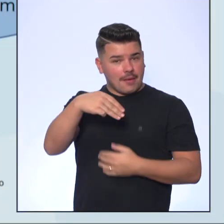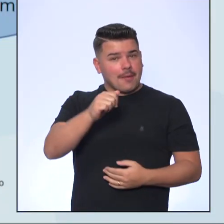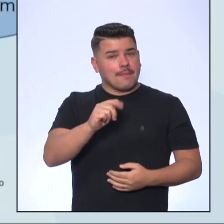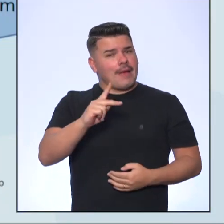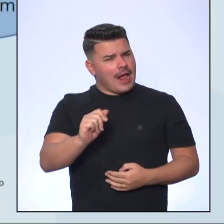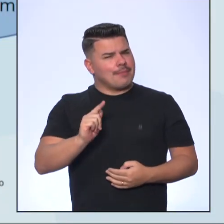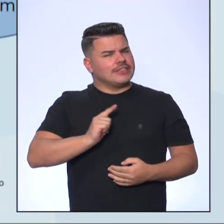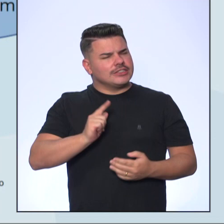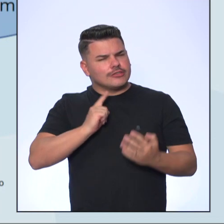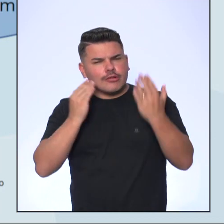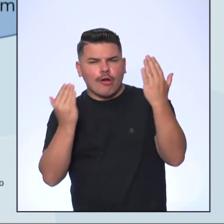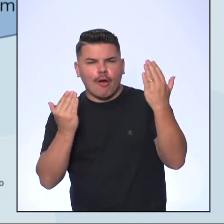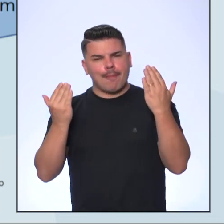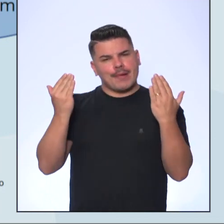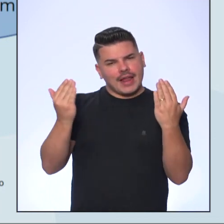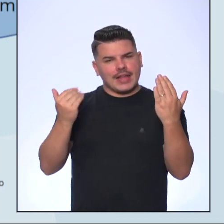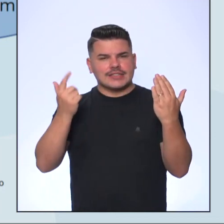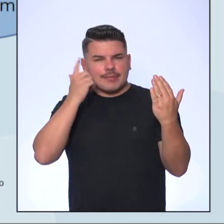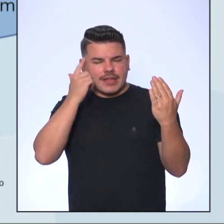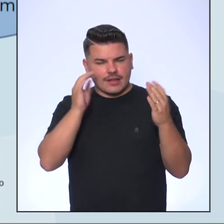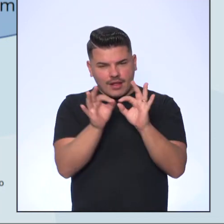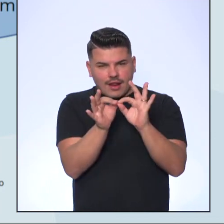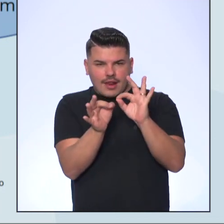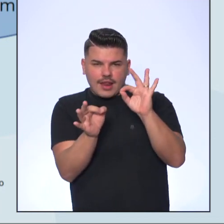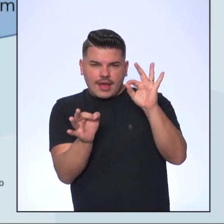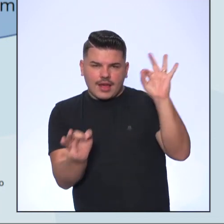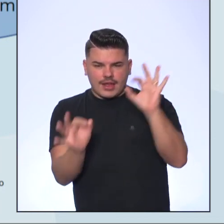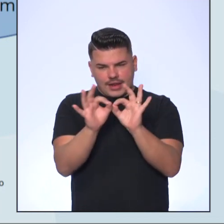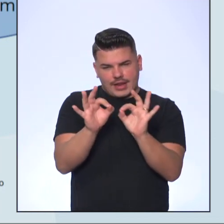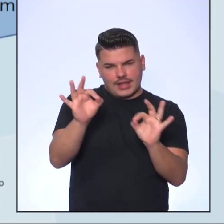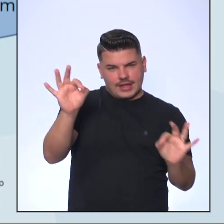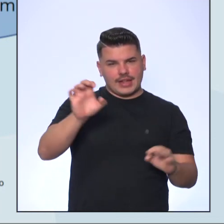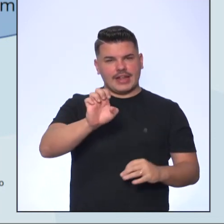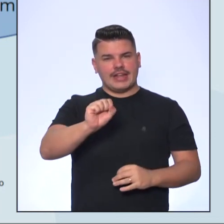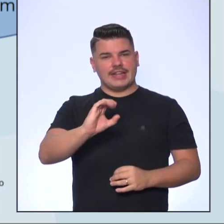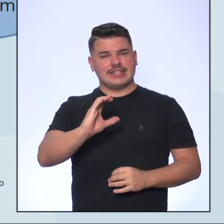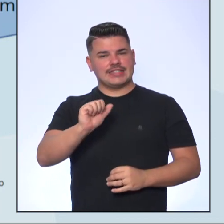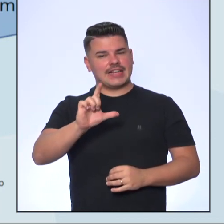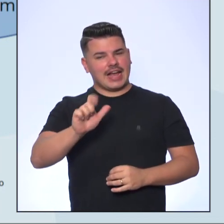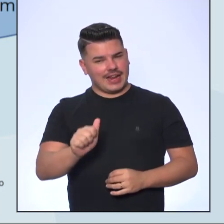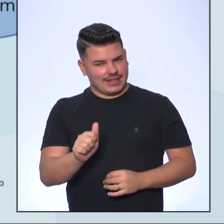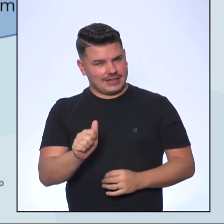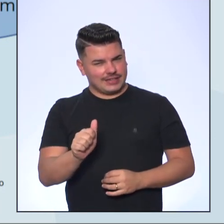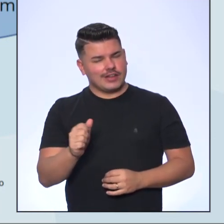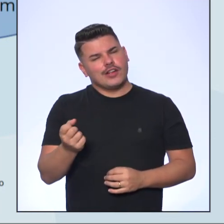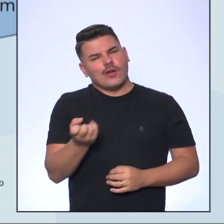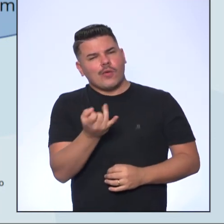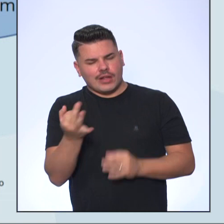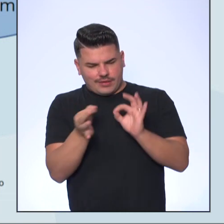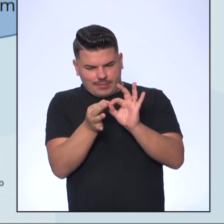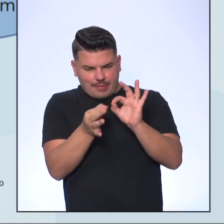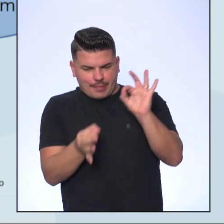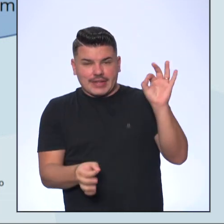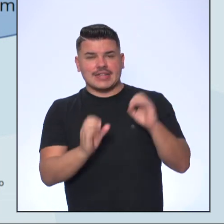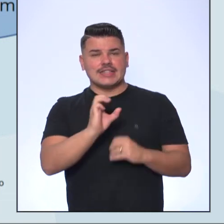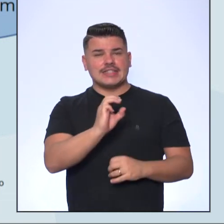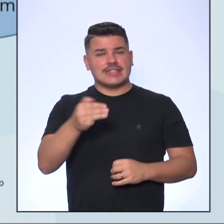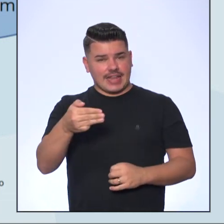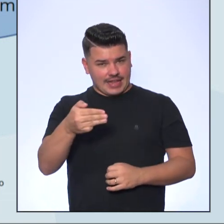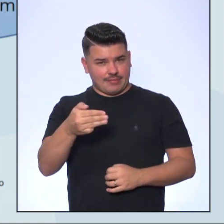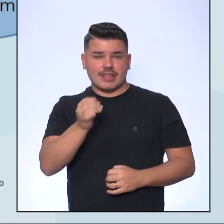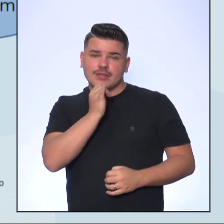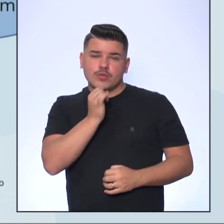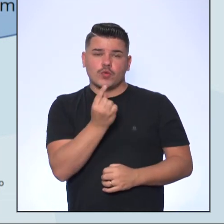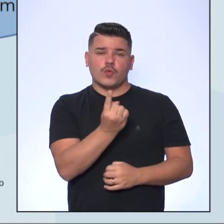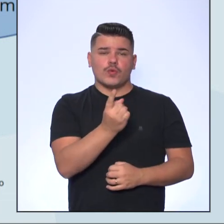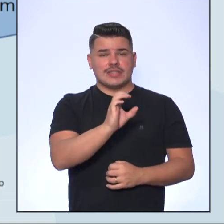tínhamos uma relação ali de escala, que a cada quantos centímetros aí, no caso 1, né?